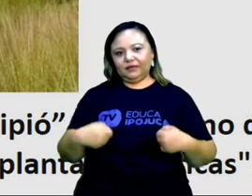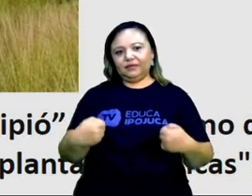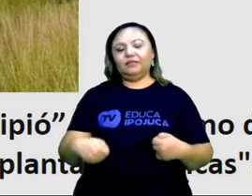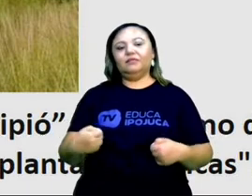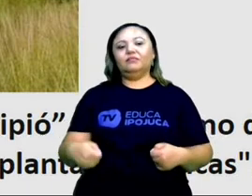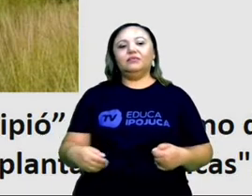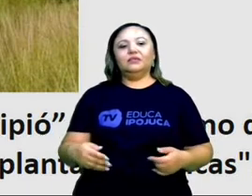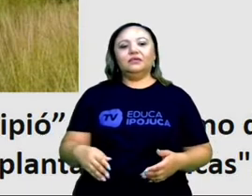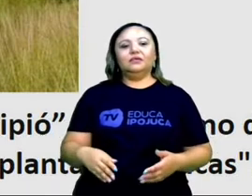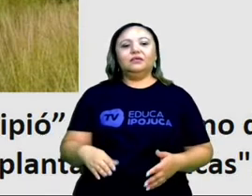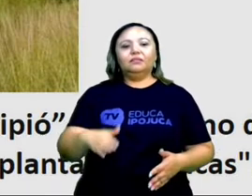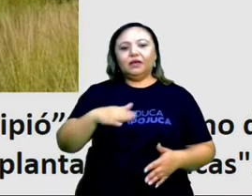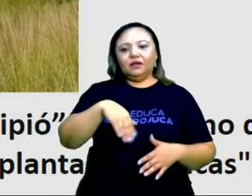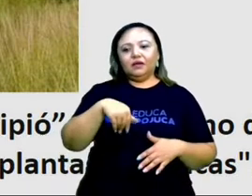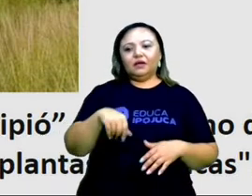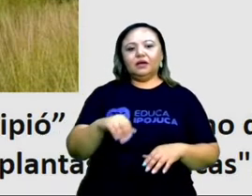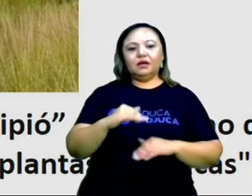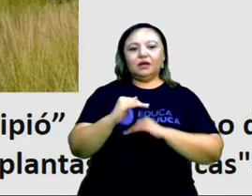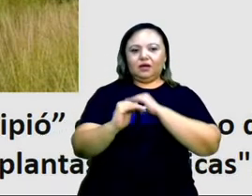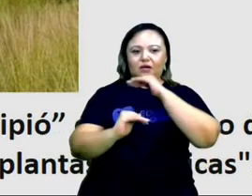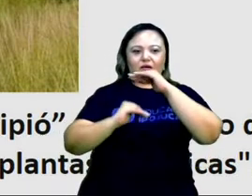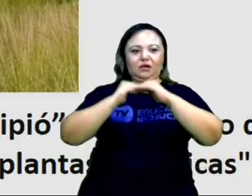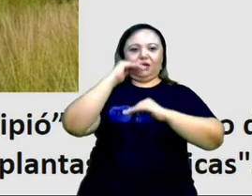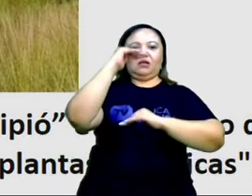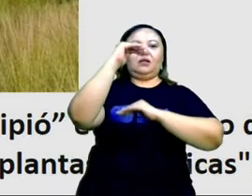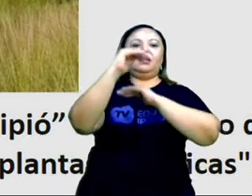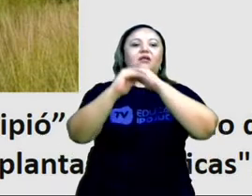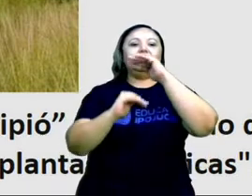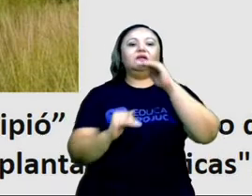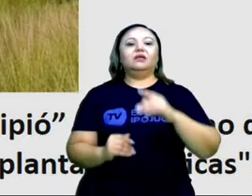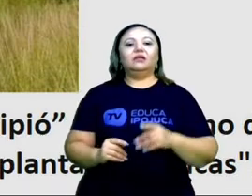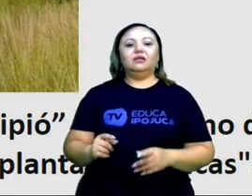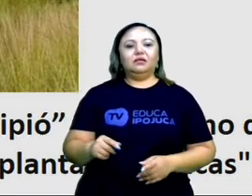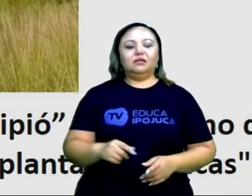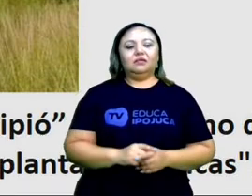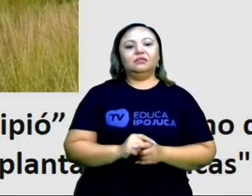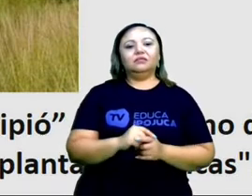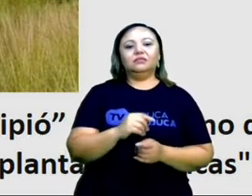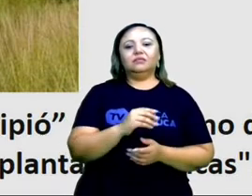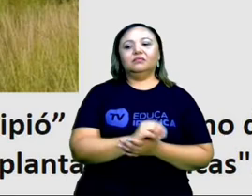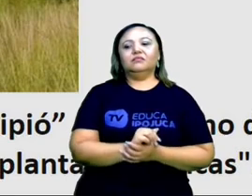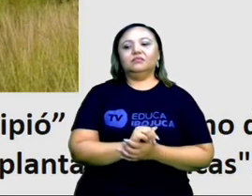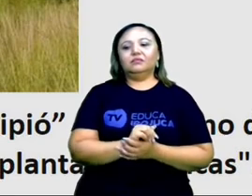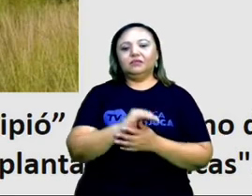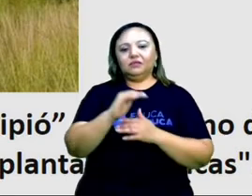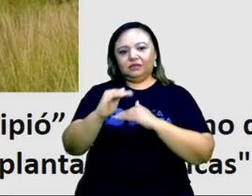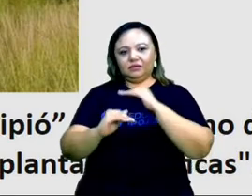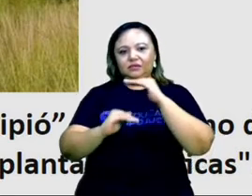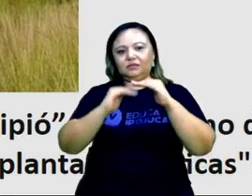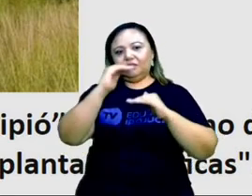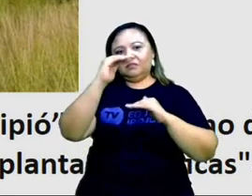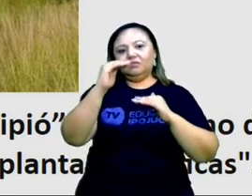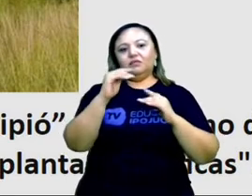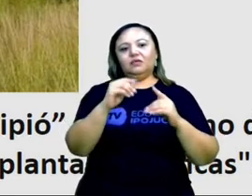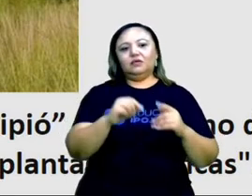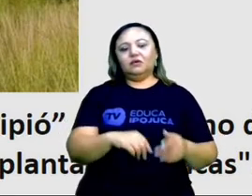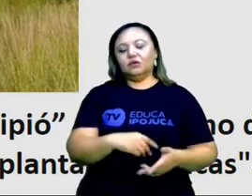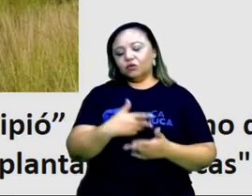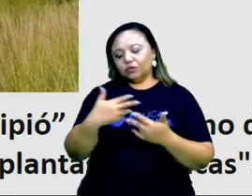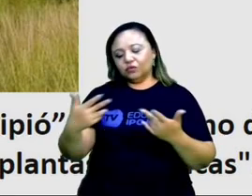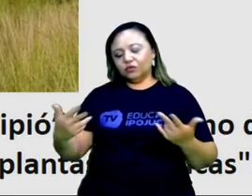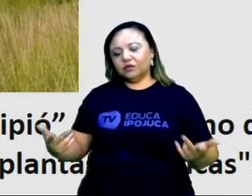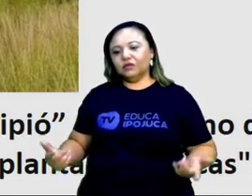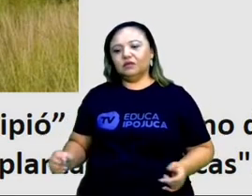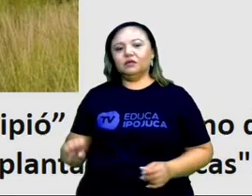e sermos melhor e vencer também, vencer todas essas situações